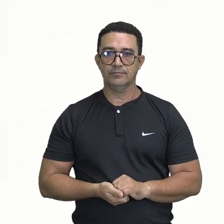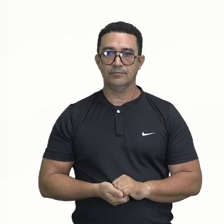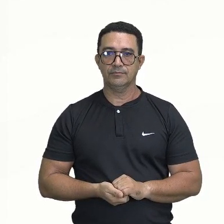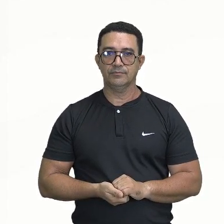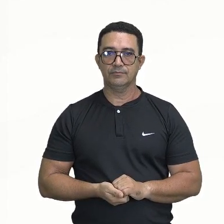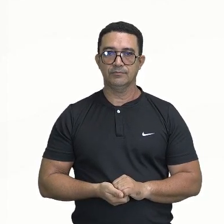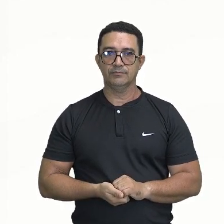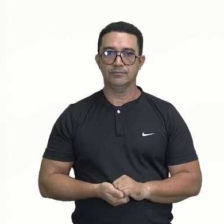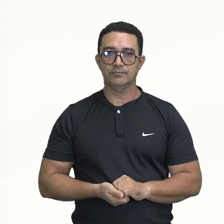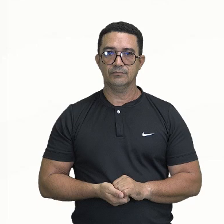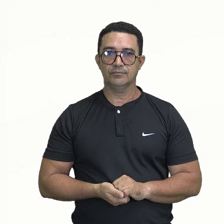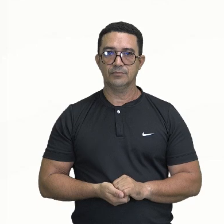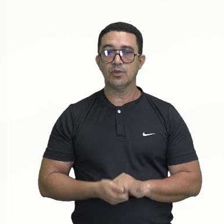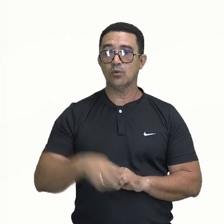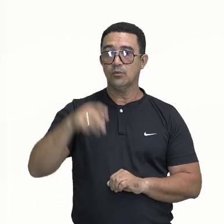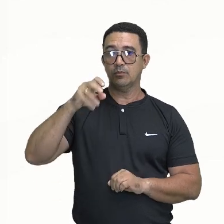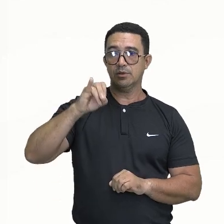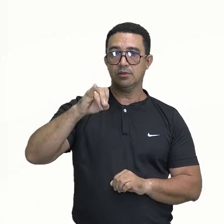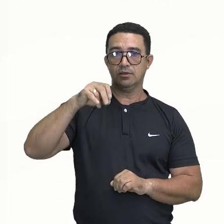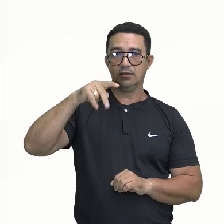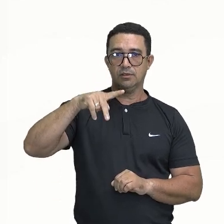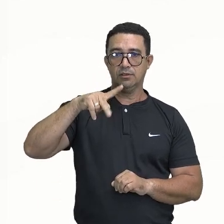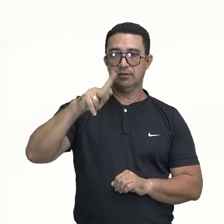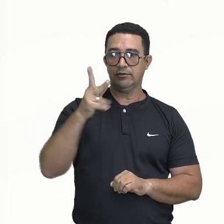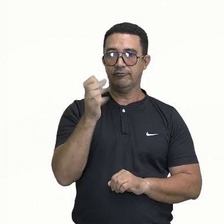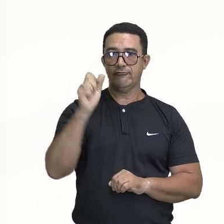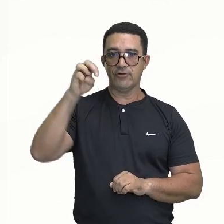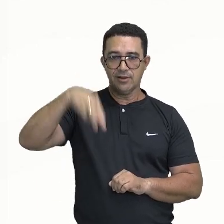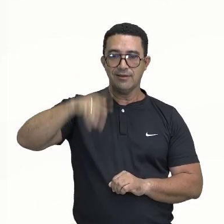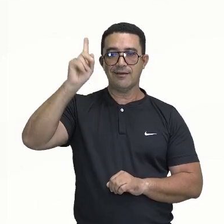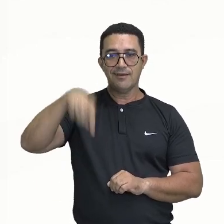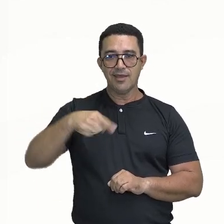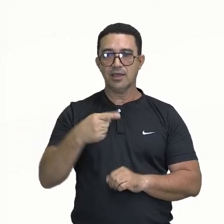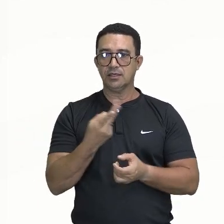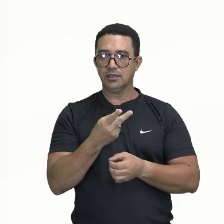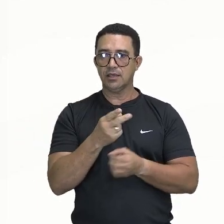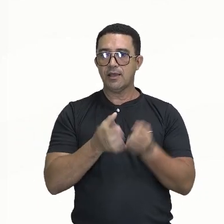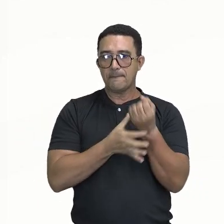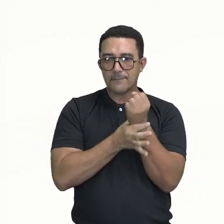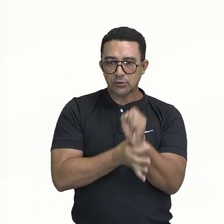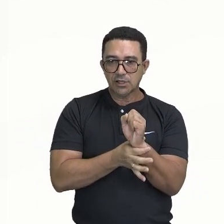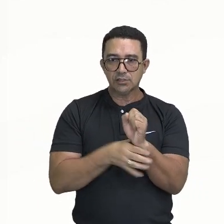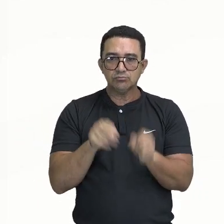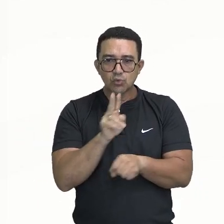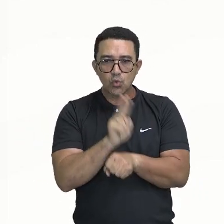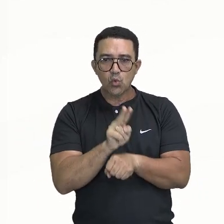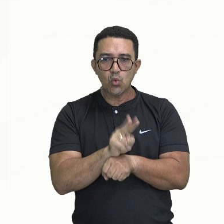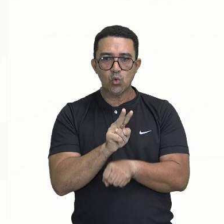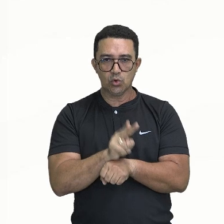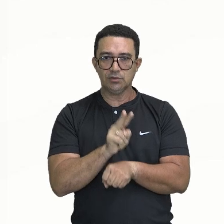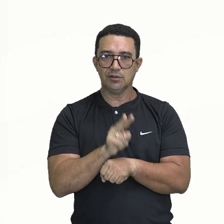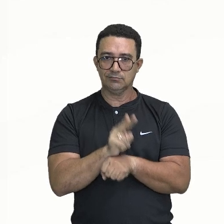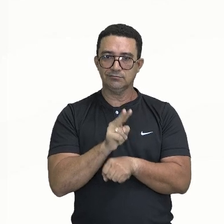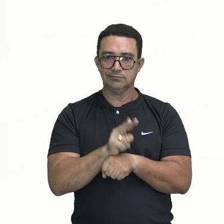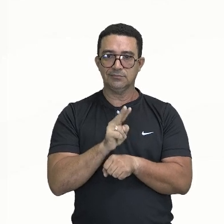temos um instituto que ampara. E aqui o IPHAN, que foi criado em